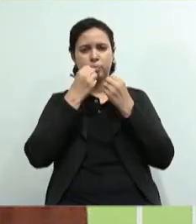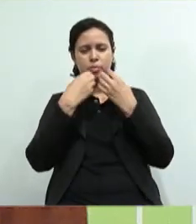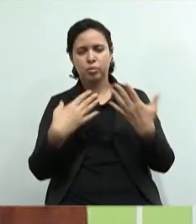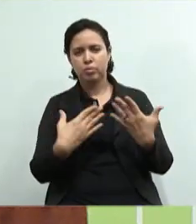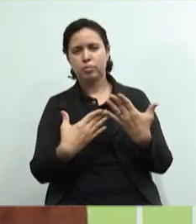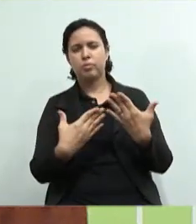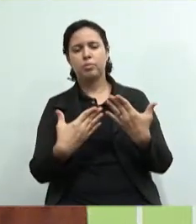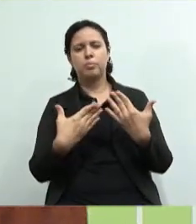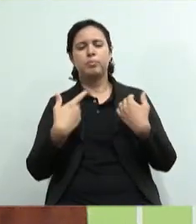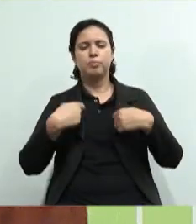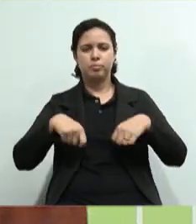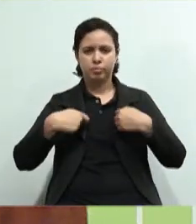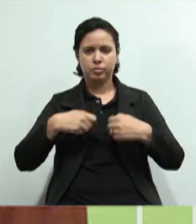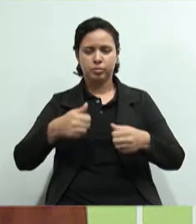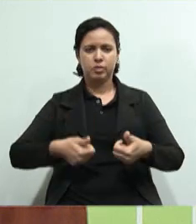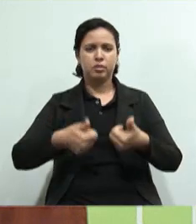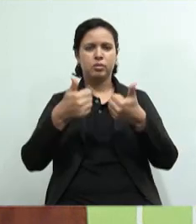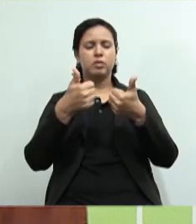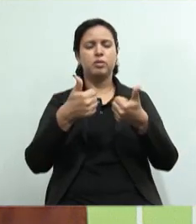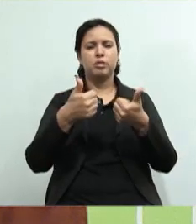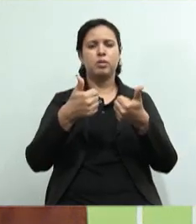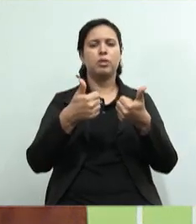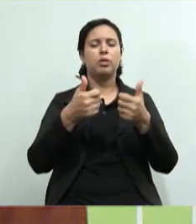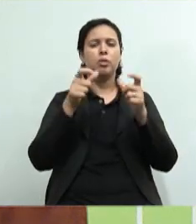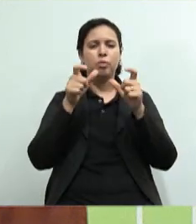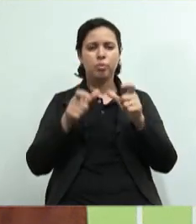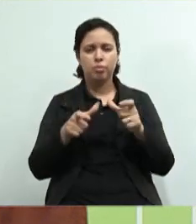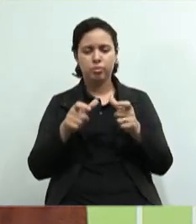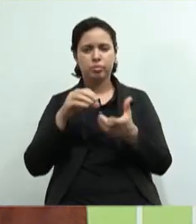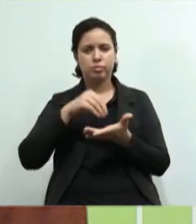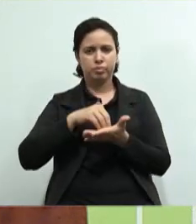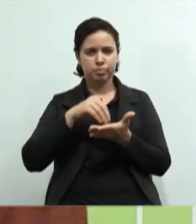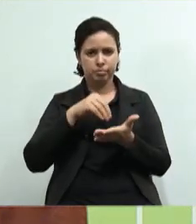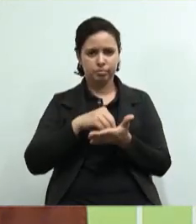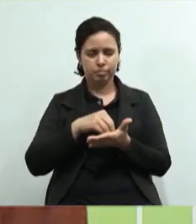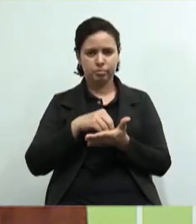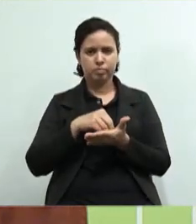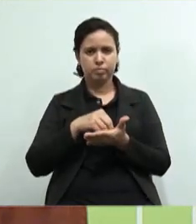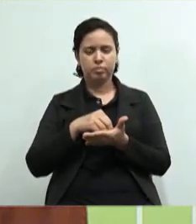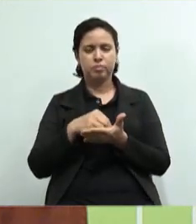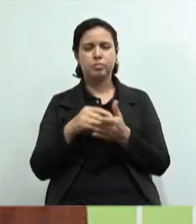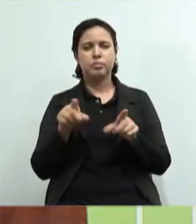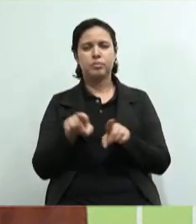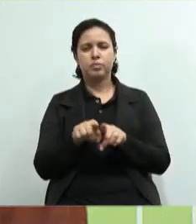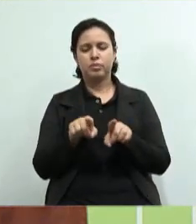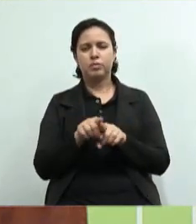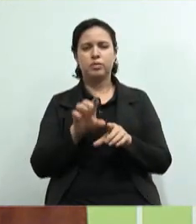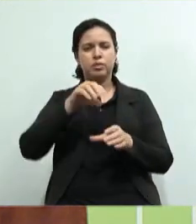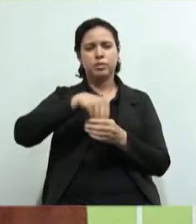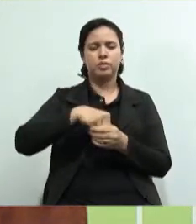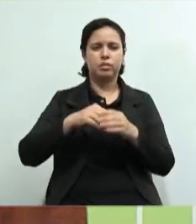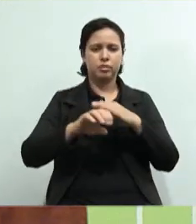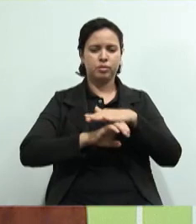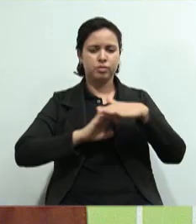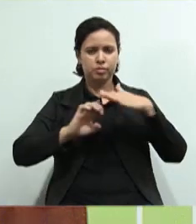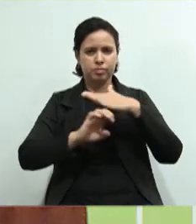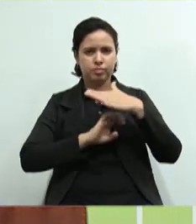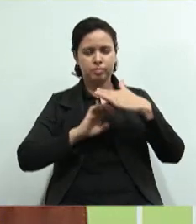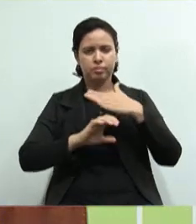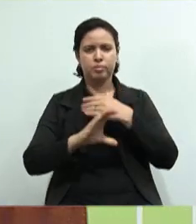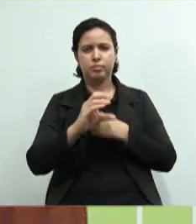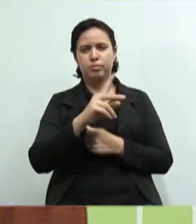melhorar, aonde estão as nossas falhas. Da mesma forma, nas empresas, nas cooperativas,